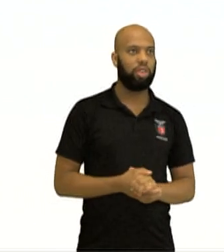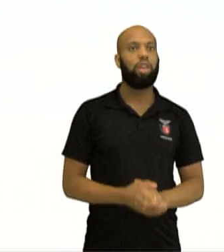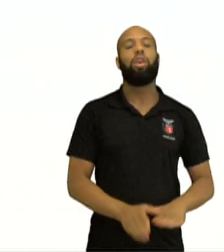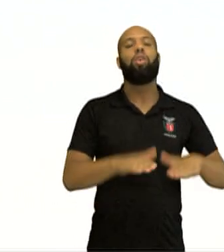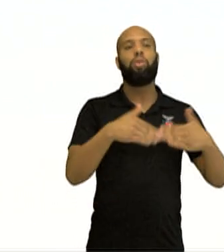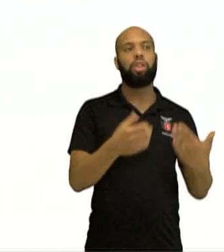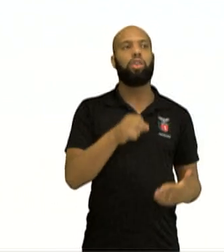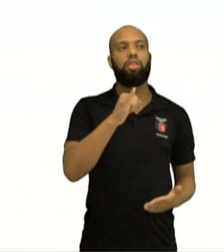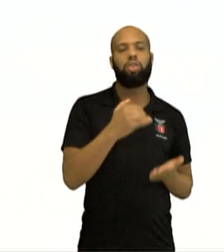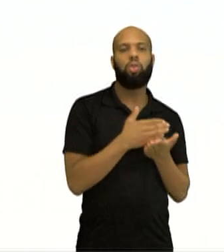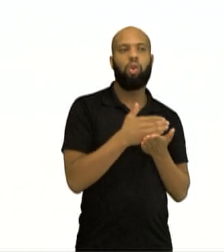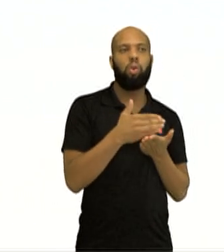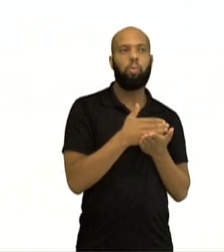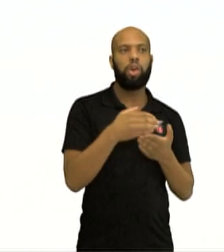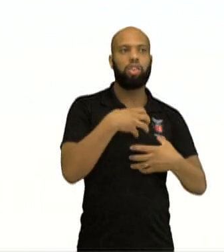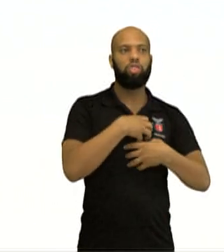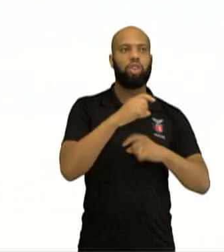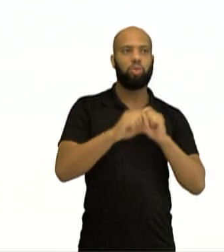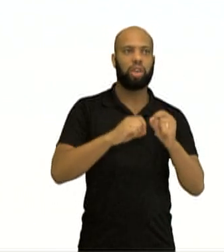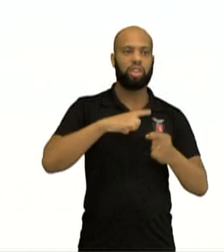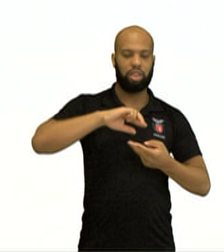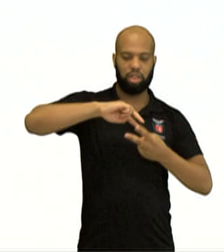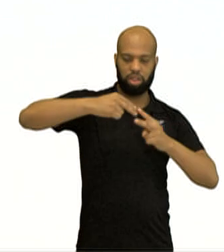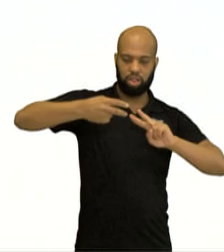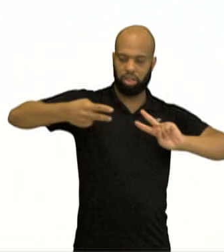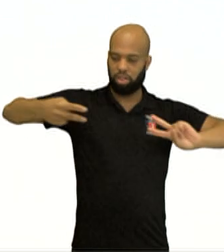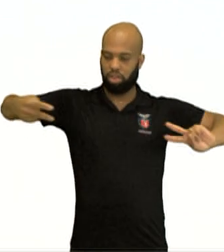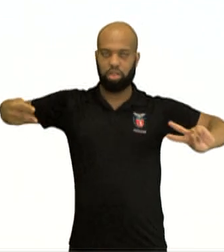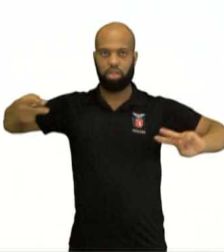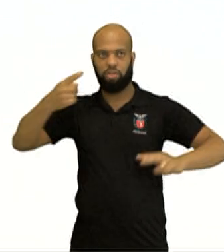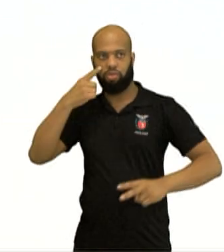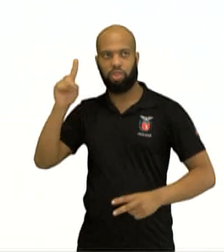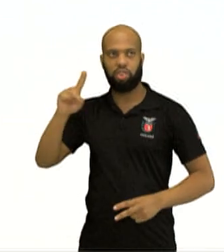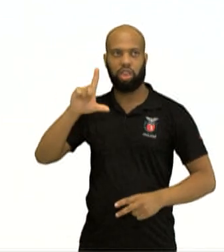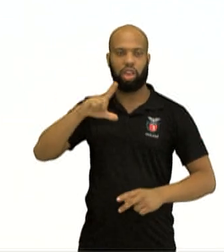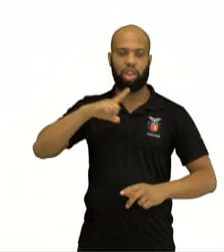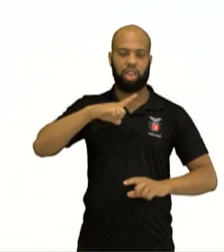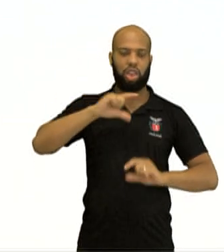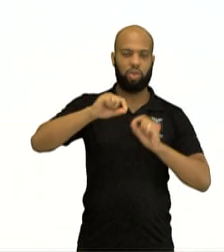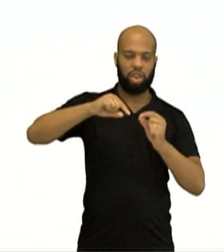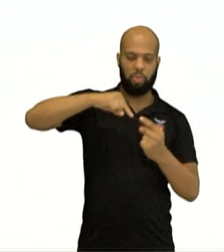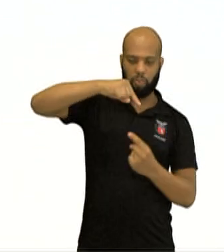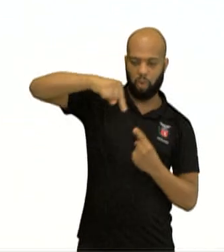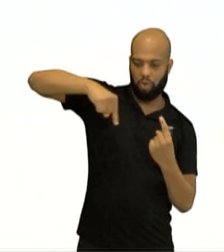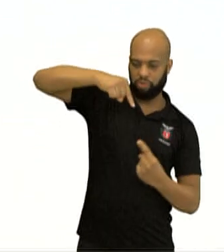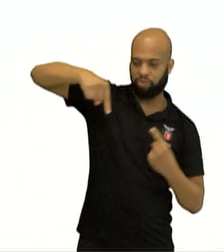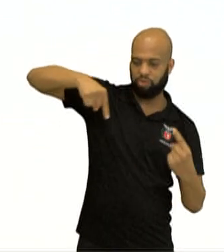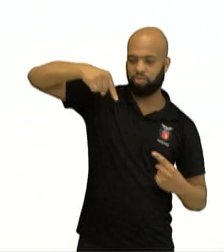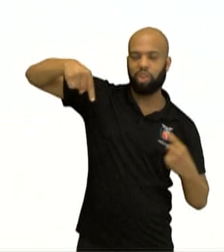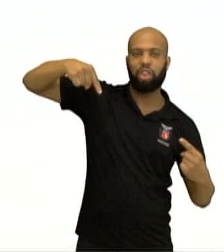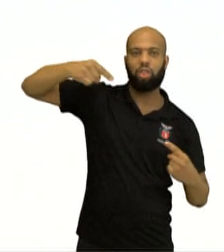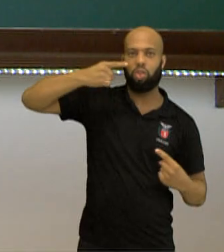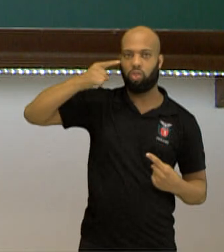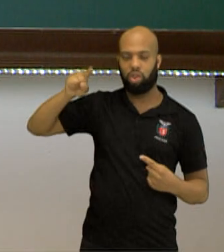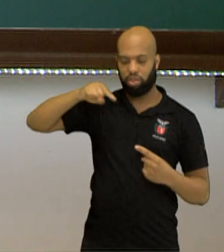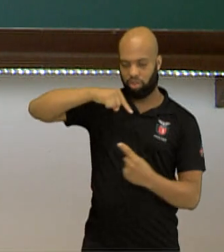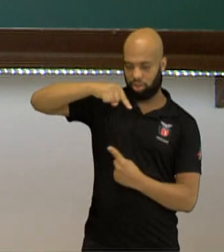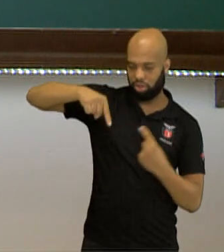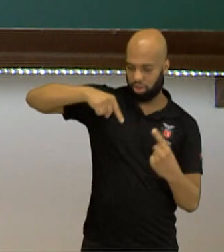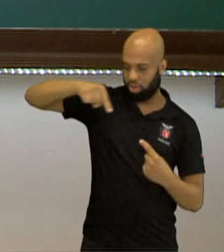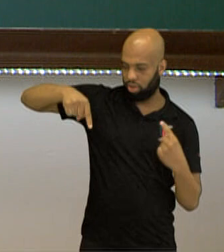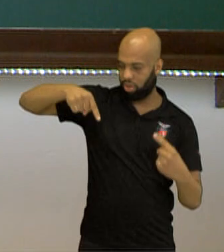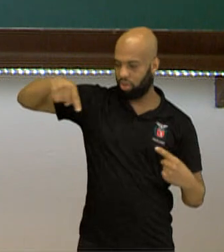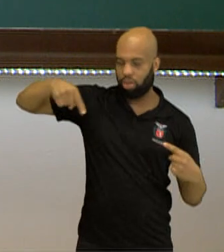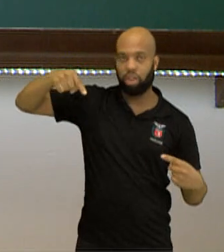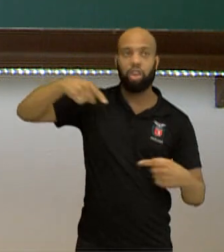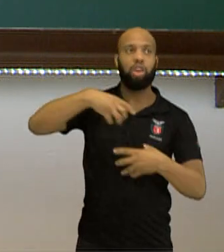ela começa a se enrolar ali, né, no movimento helicoidal, o que acontece? Ela adquire